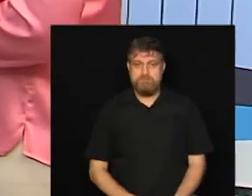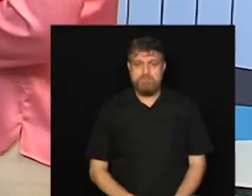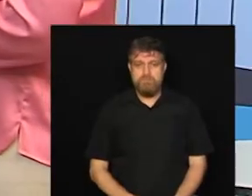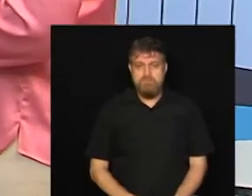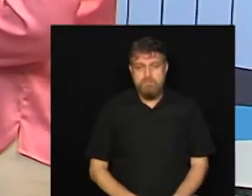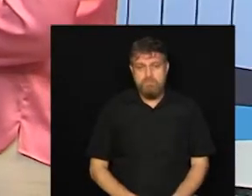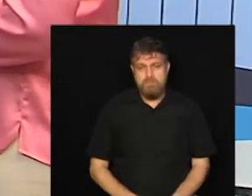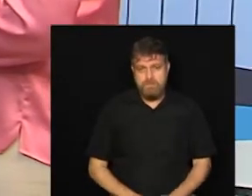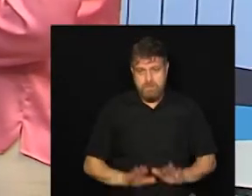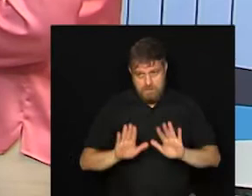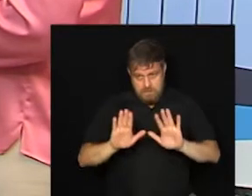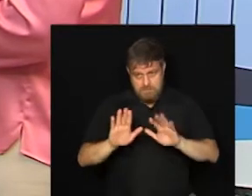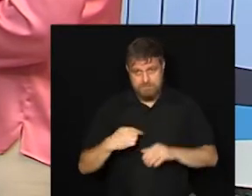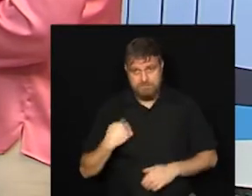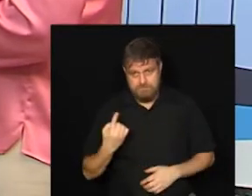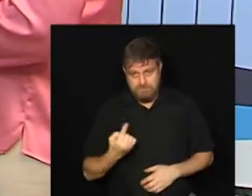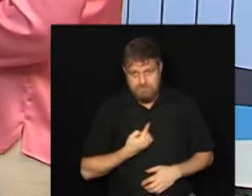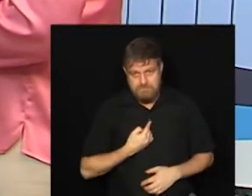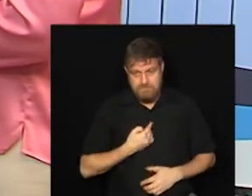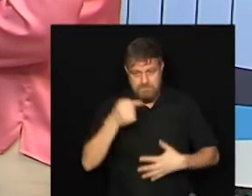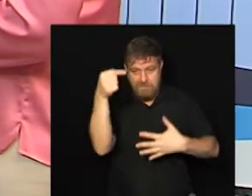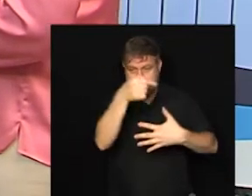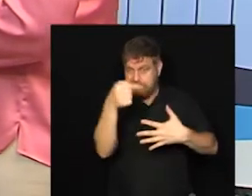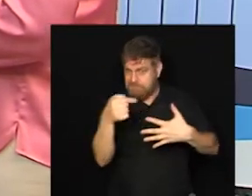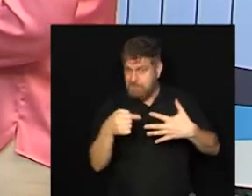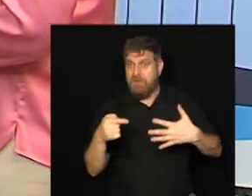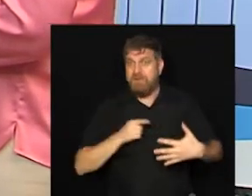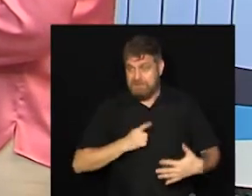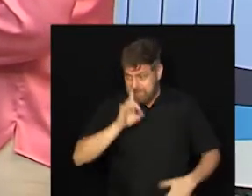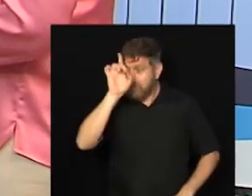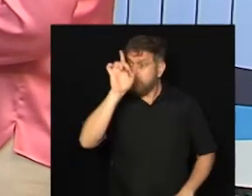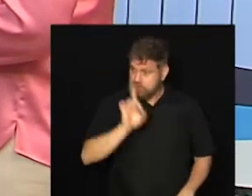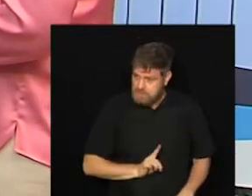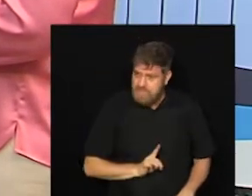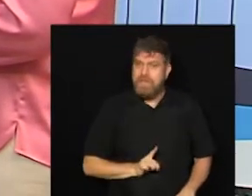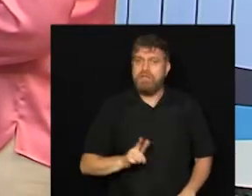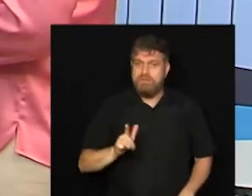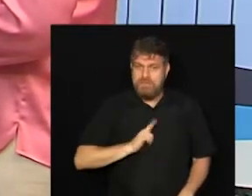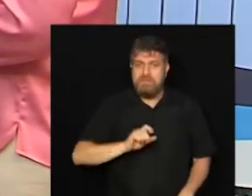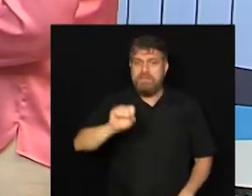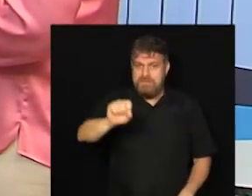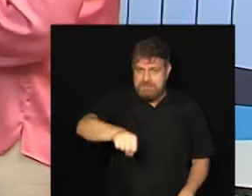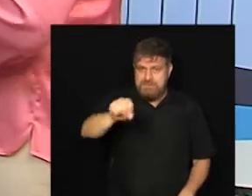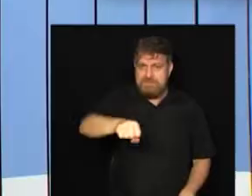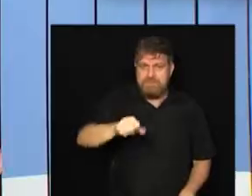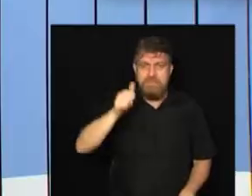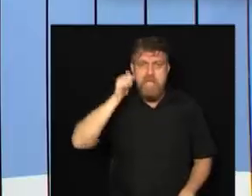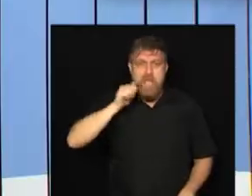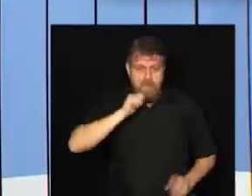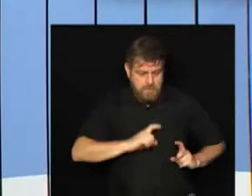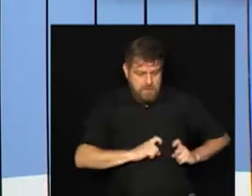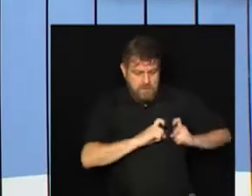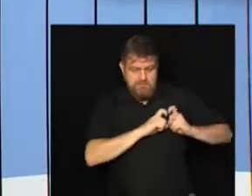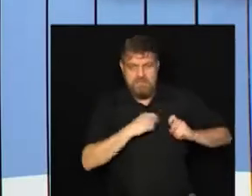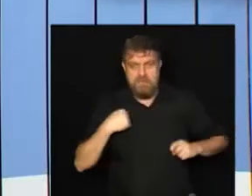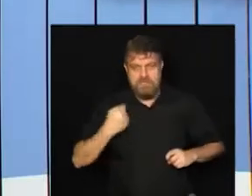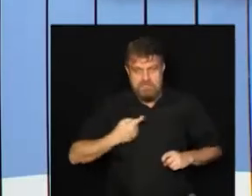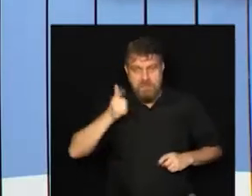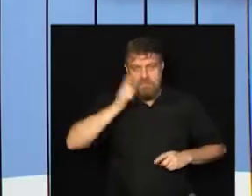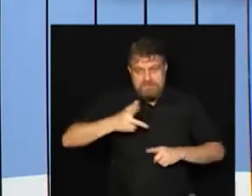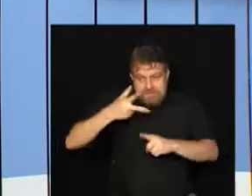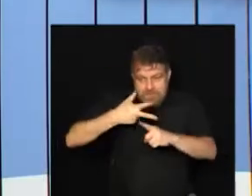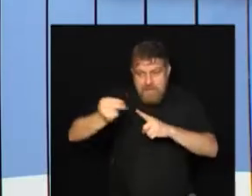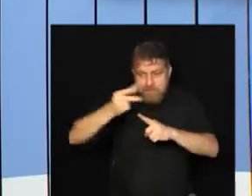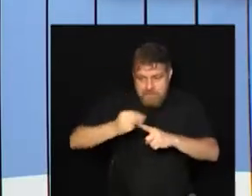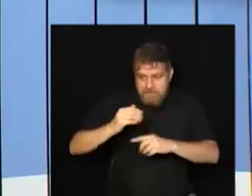Olha, nós vamos falar alguns, porque são muitos os direitos do paciente. E a gente vai conquistando, né, cada vez